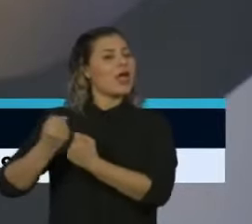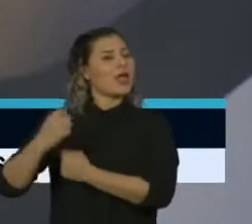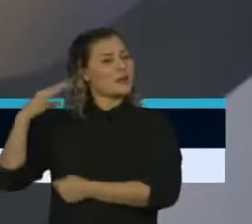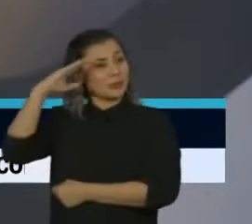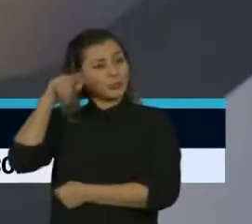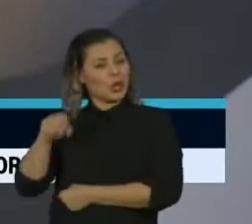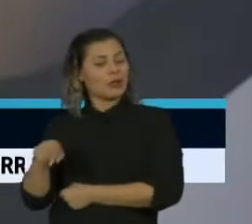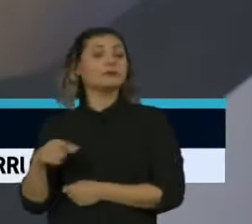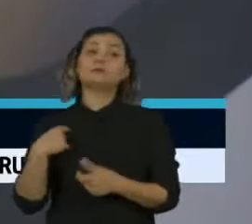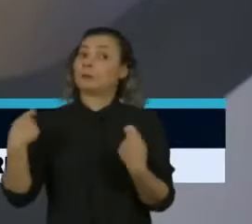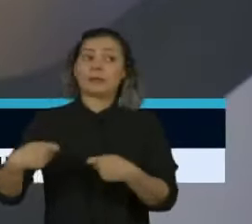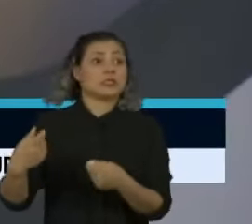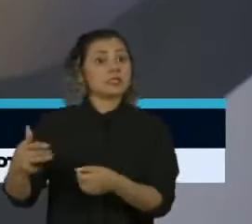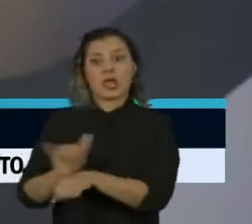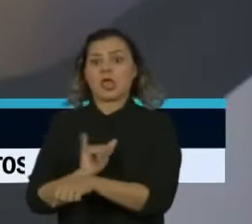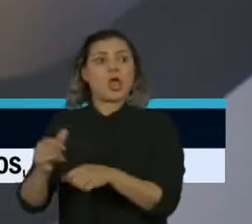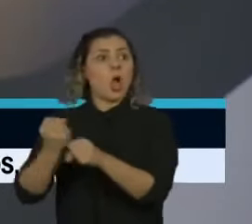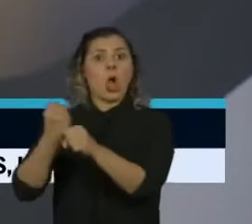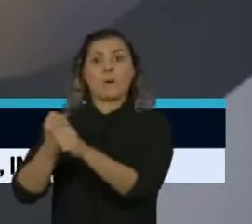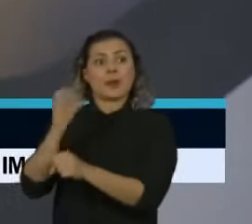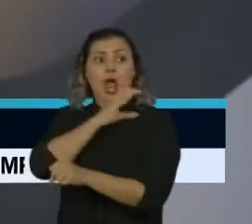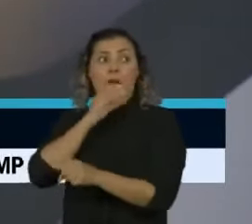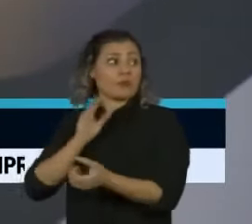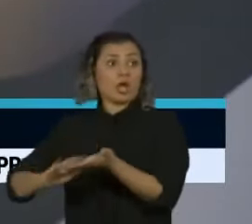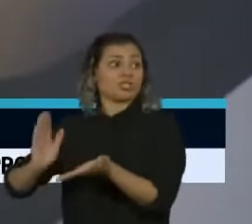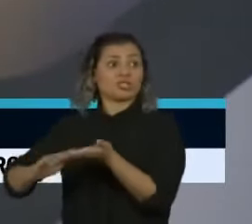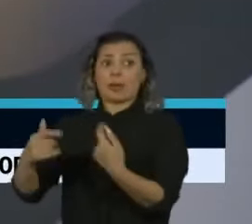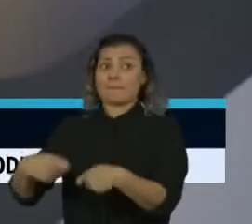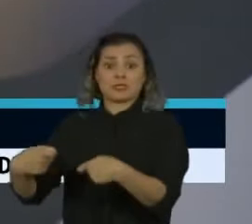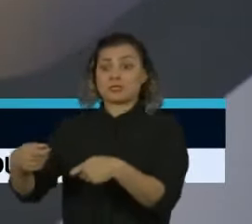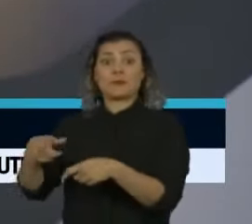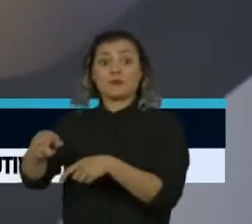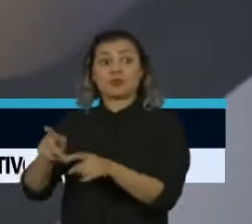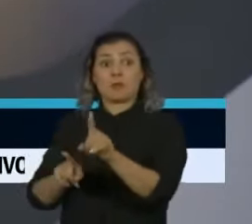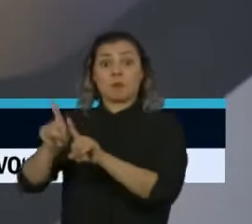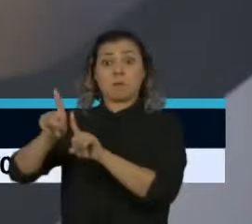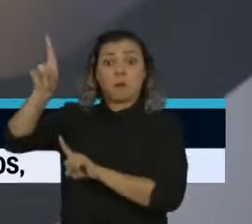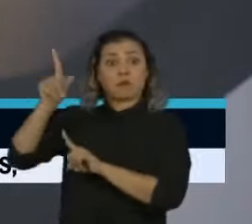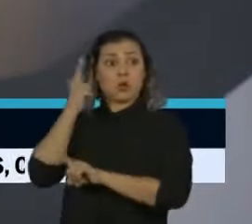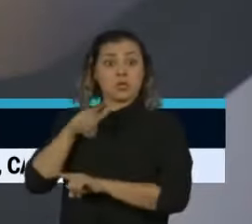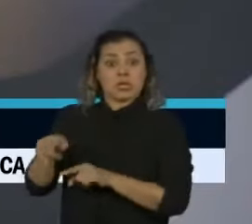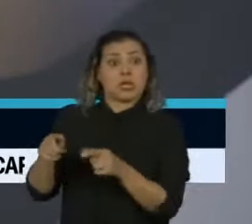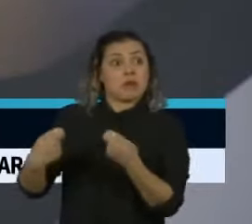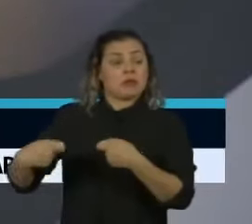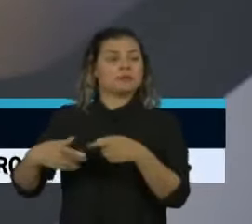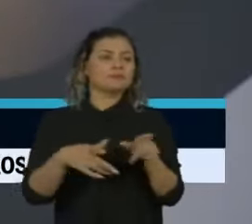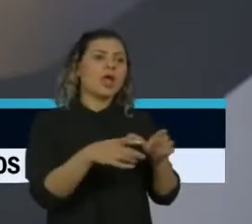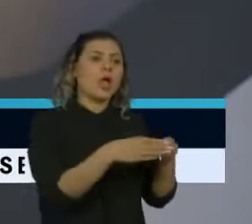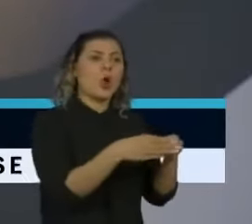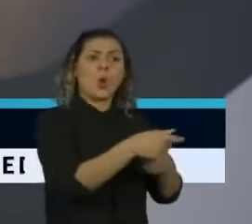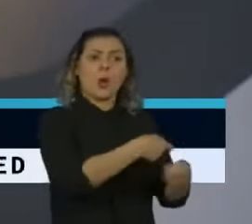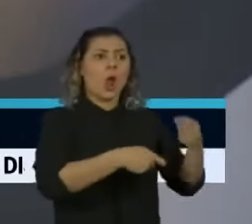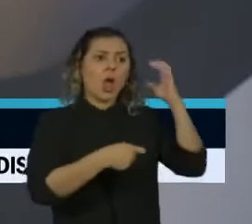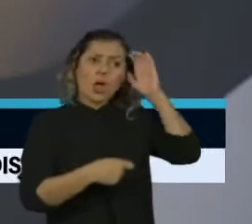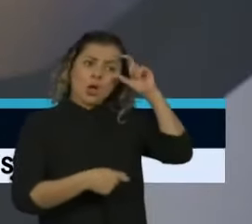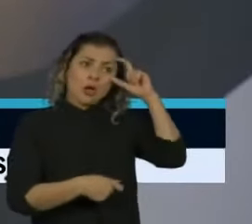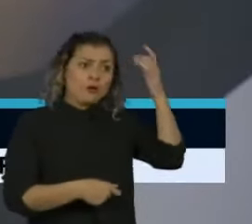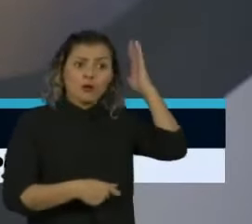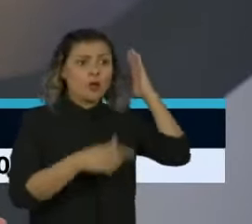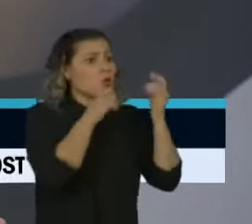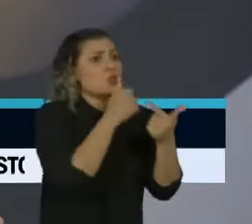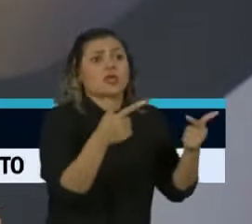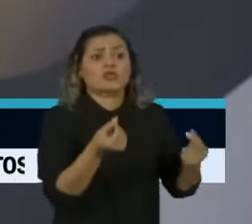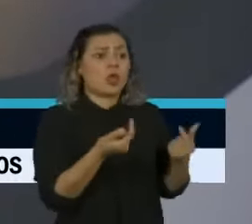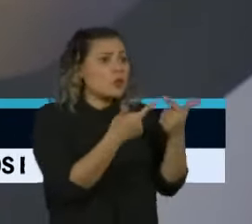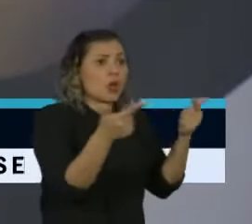você precisa dessa agenda de obras públicas, precisa gastar para manter sua popularidade. E de outro, o ministro da Economia dizendo, não tem dinheiro.